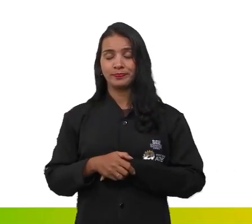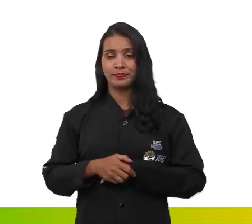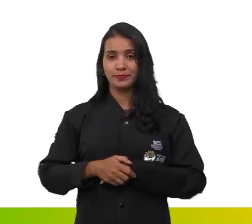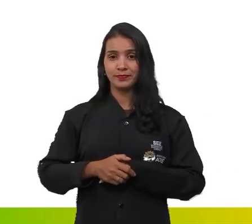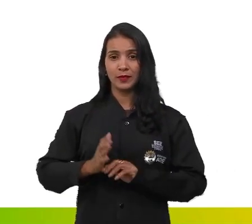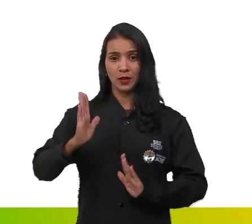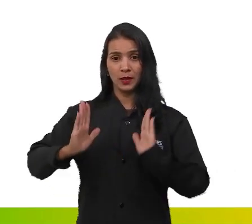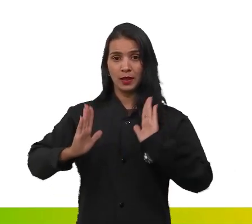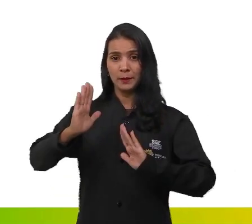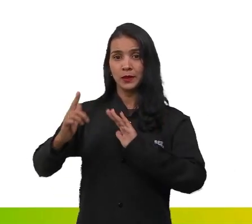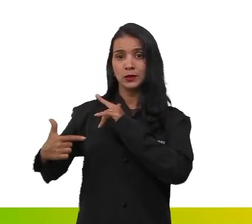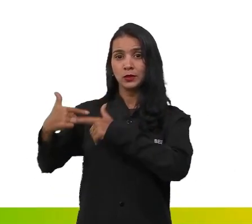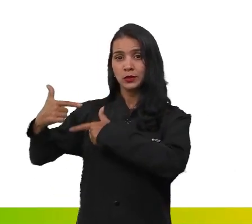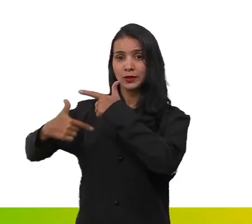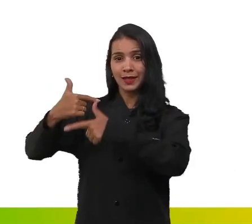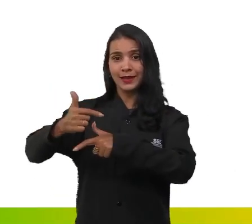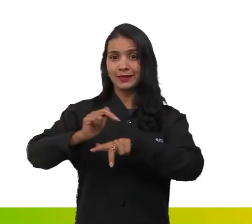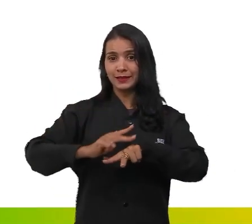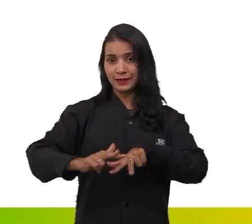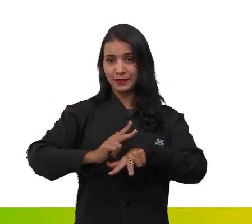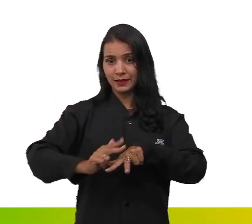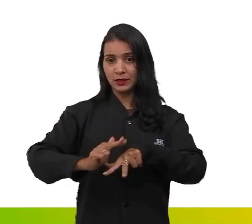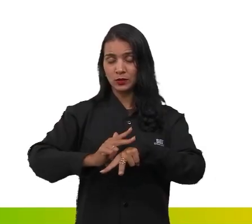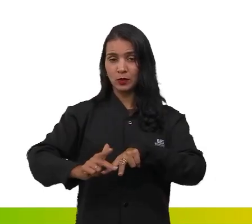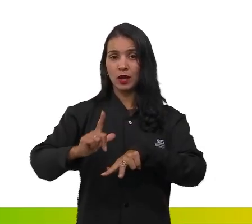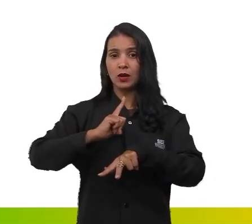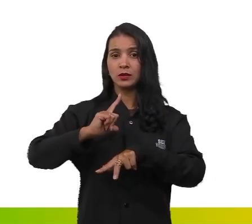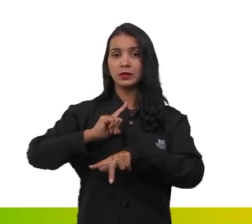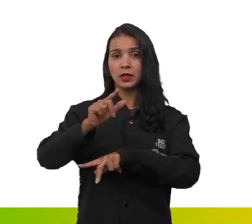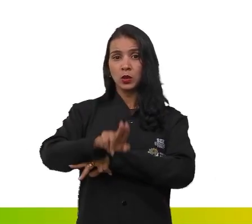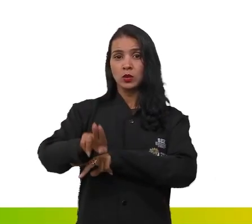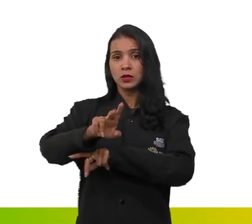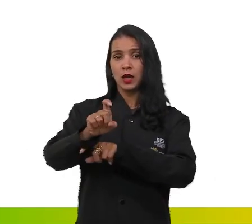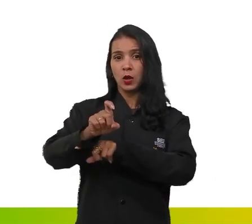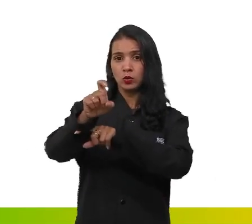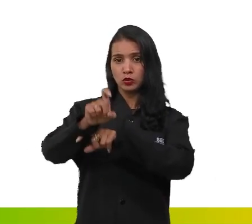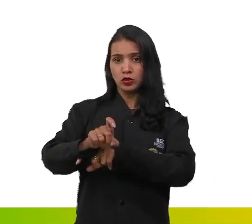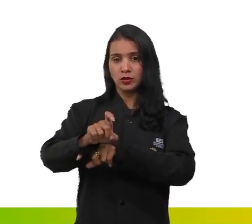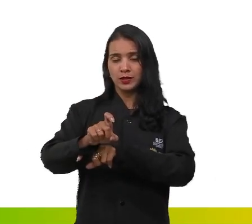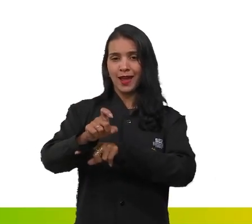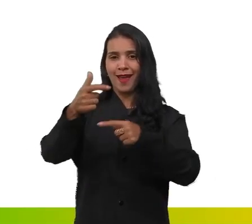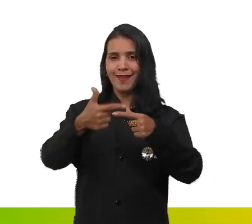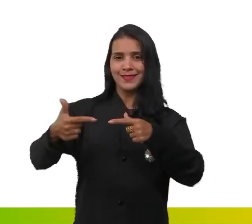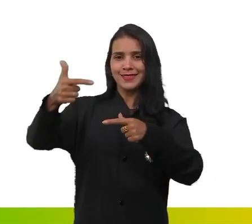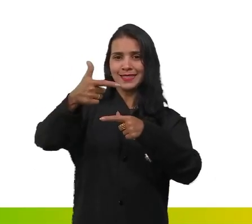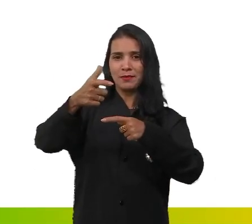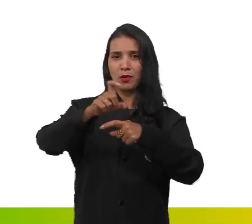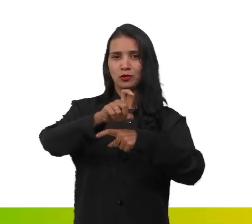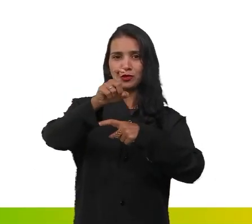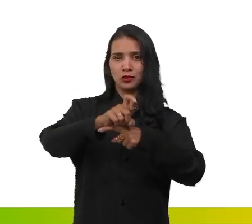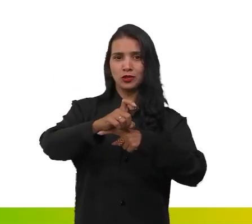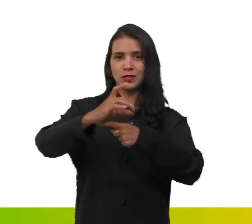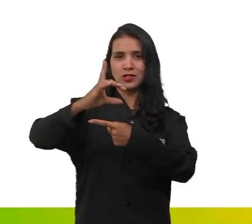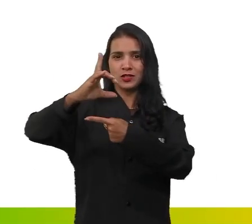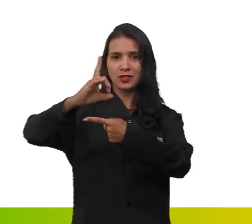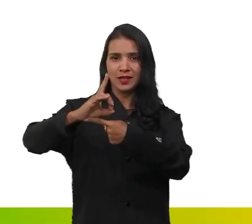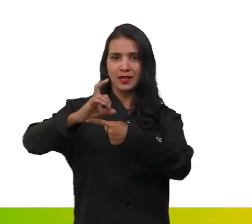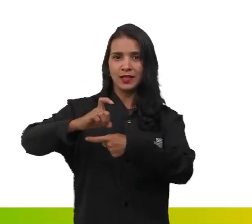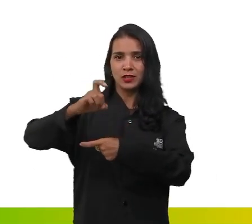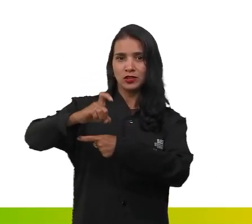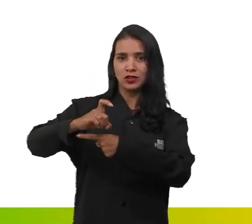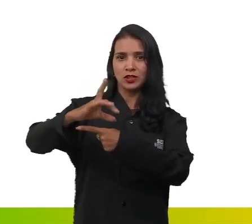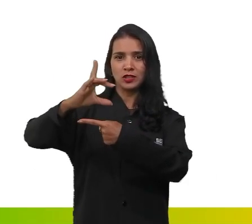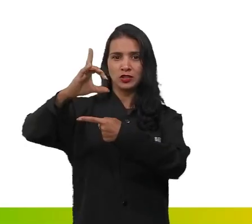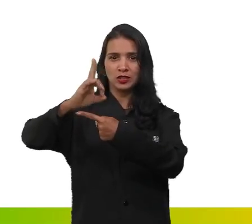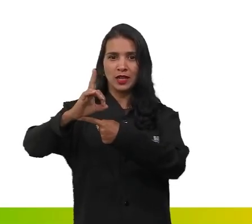herança sexual, a gente vai usar o X. E lá em cima que vai, ó, desão, desão,